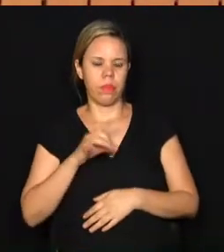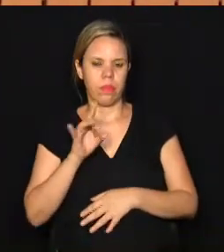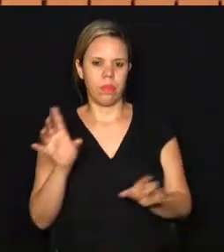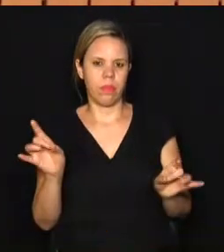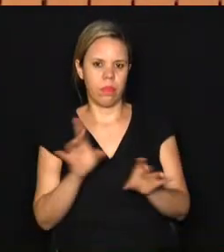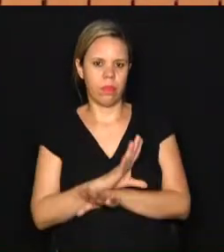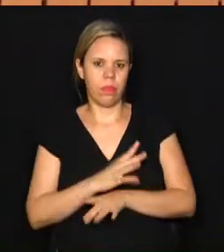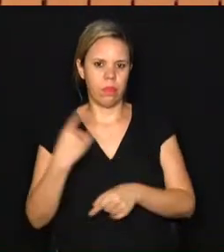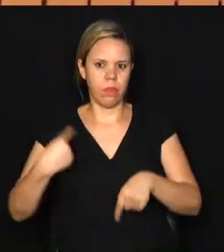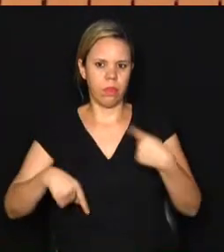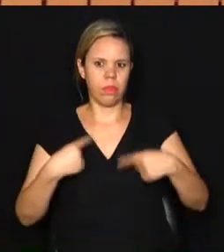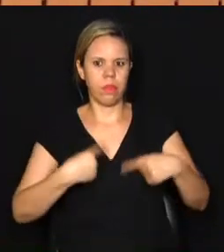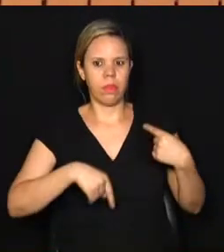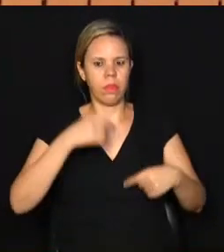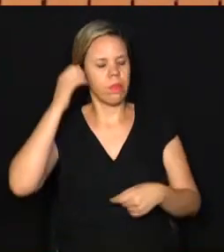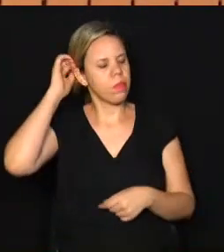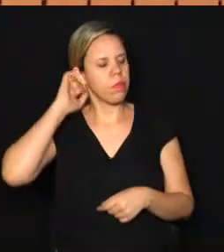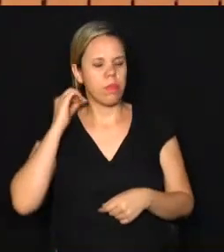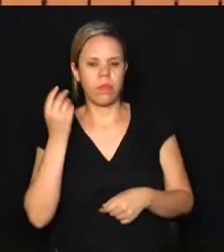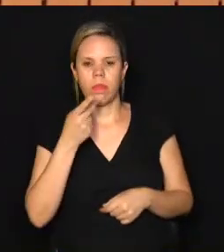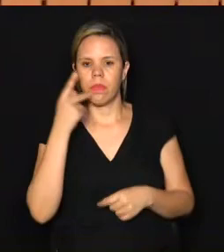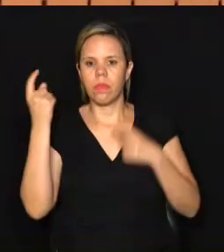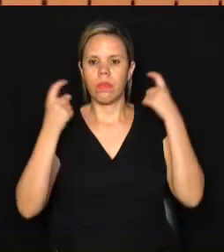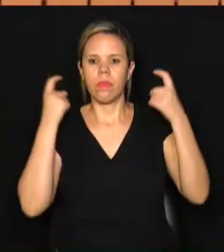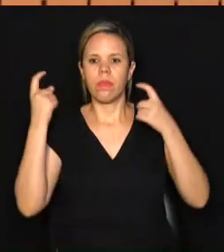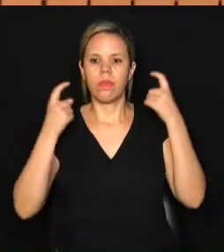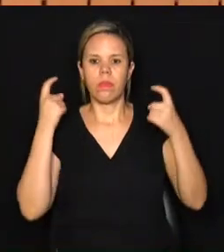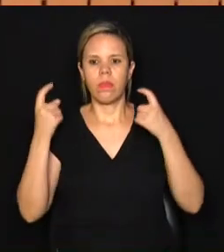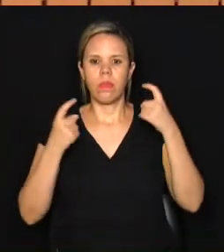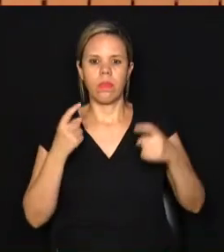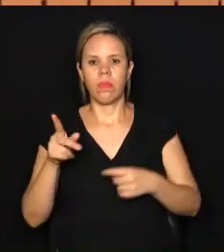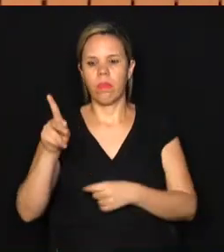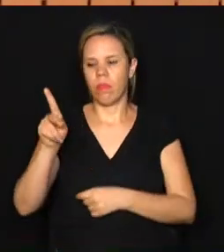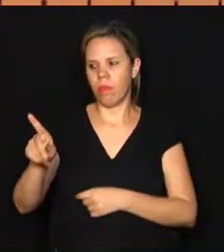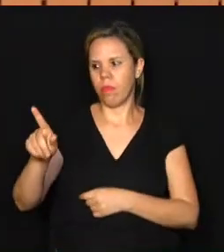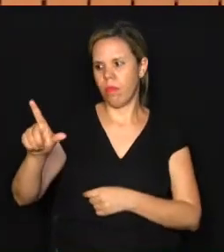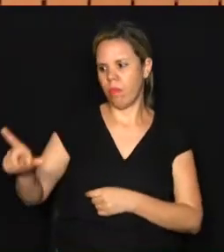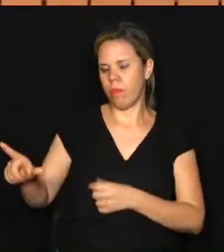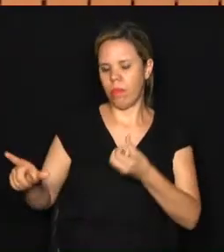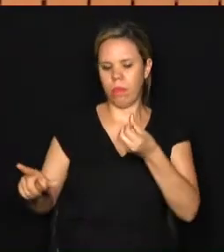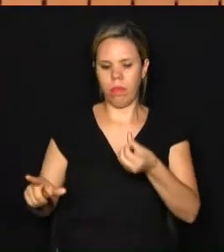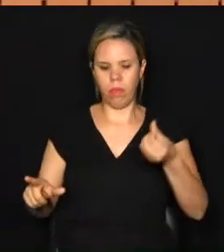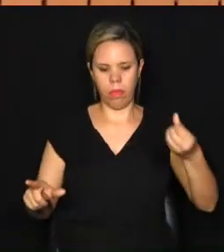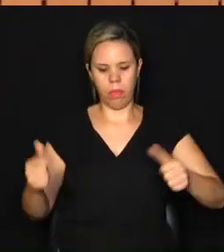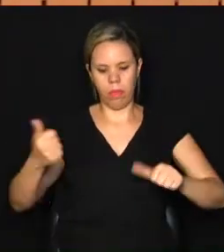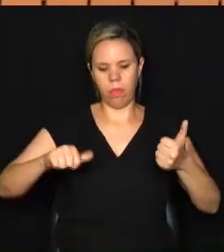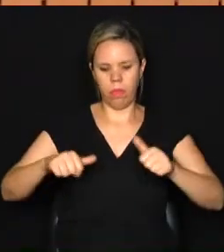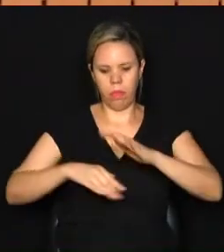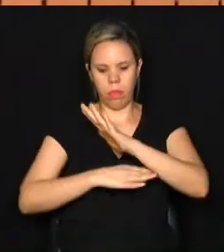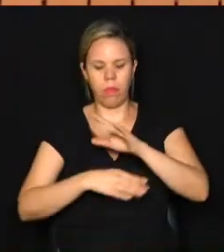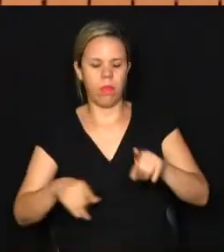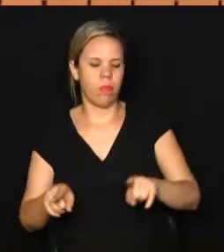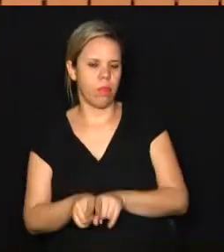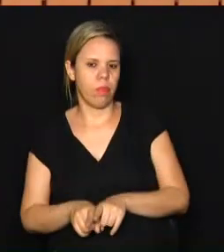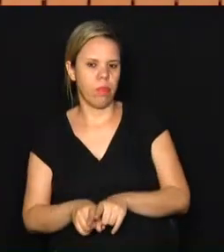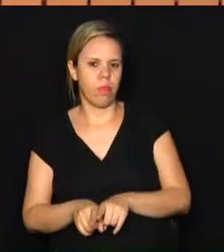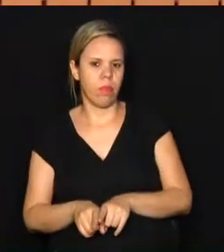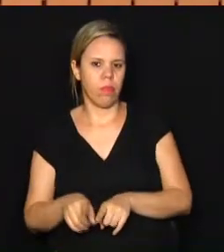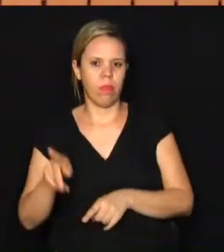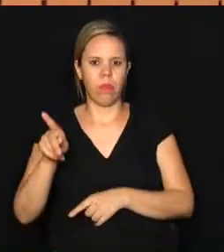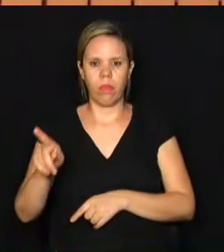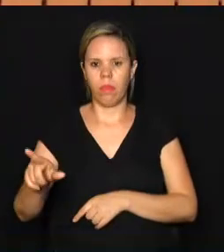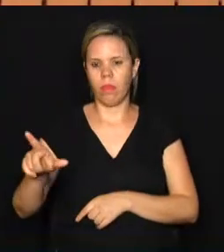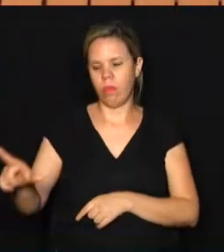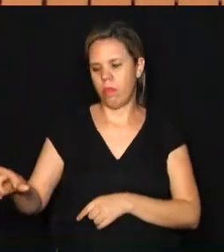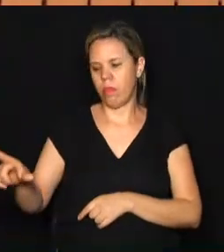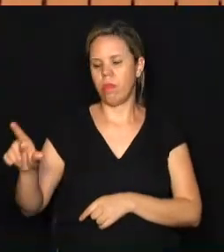esse debate, colocar preocupação com relação ao PL 66, que tramita nessa casa também, o PL 65 e